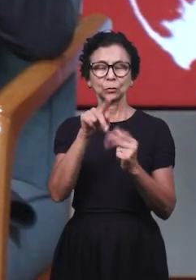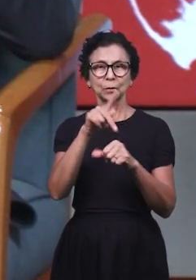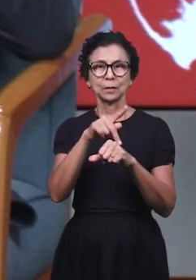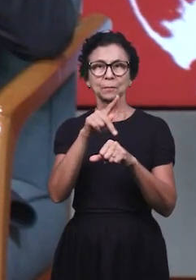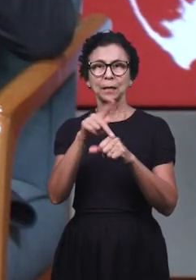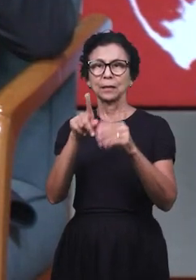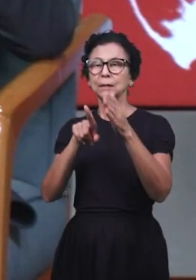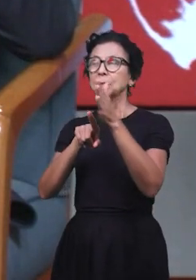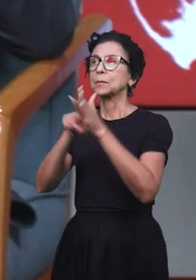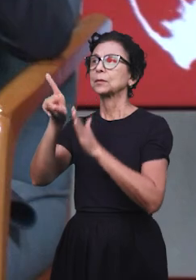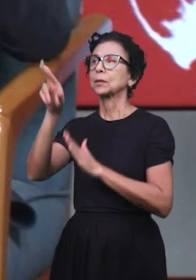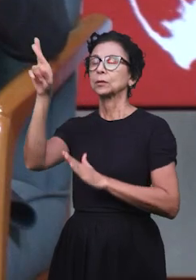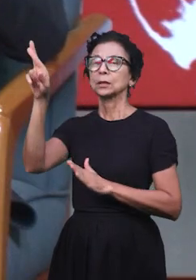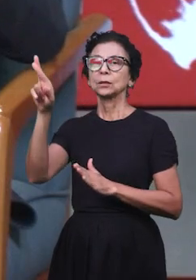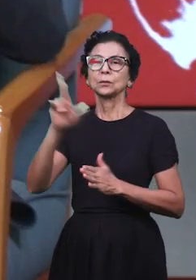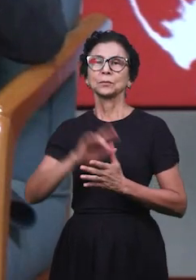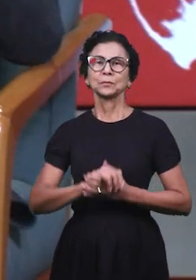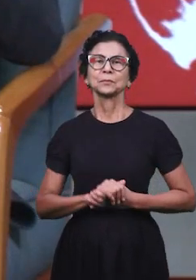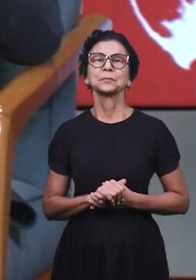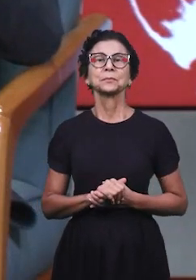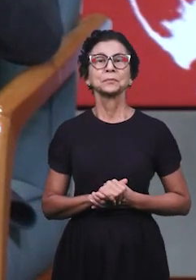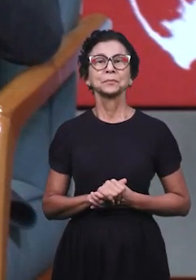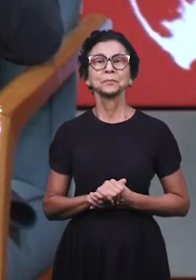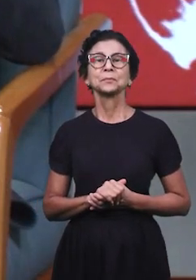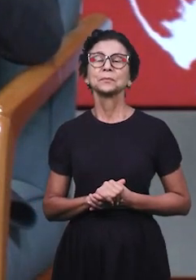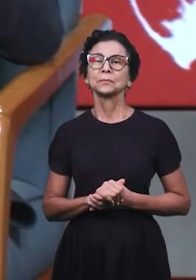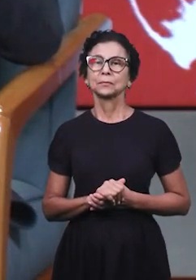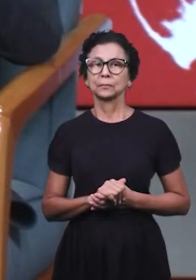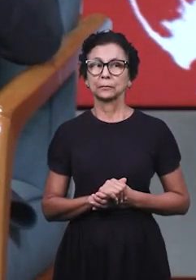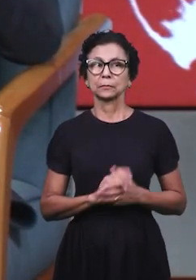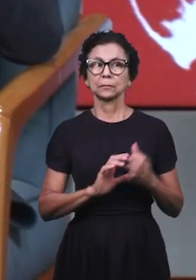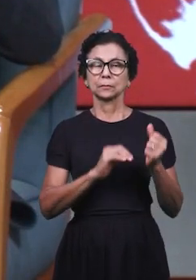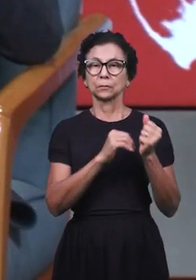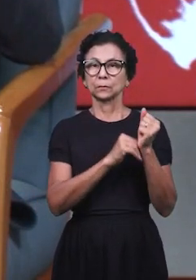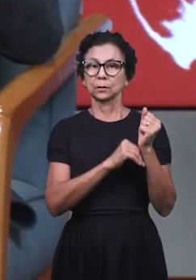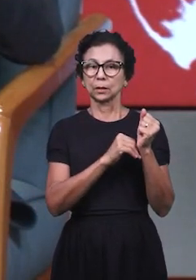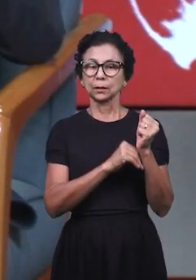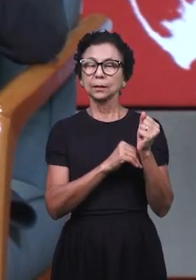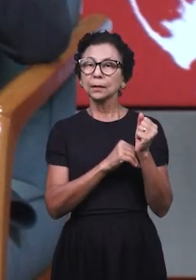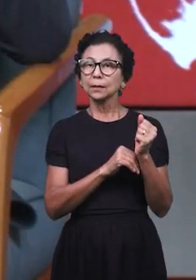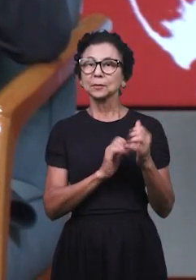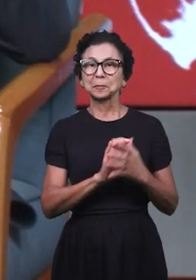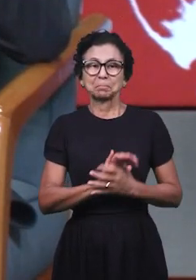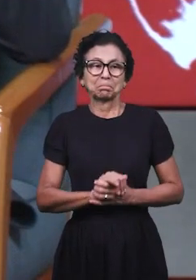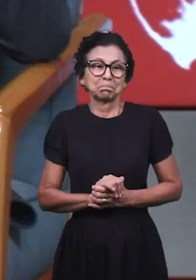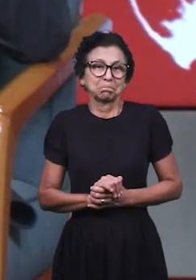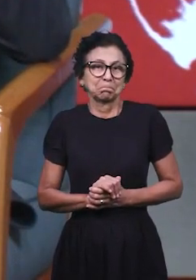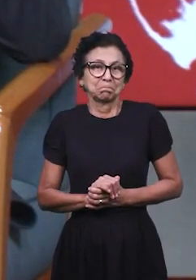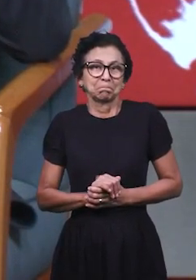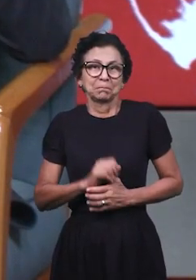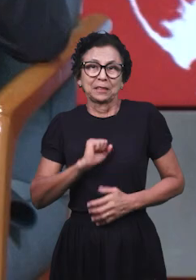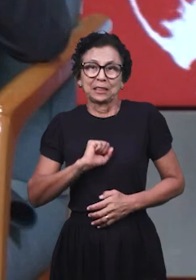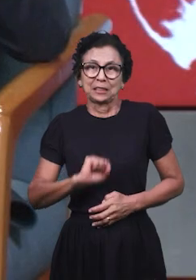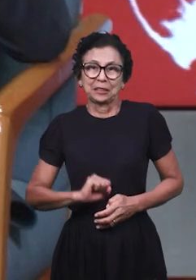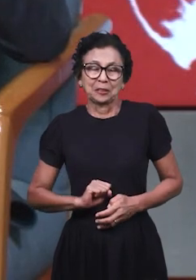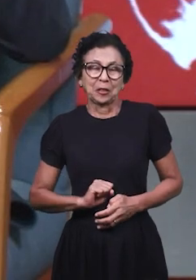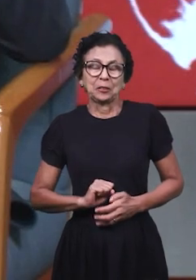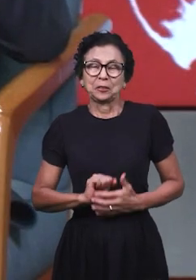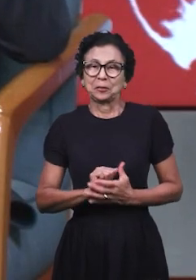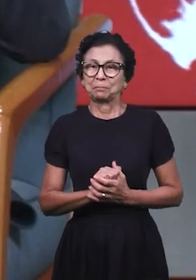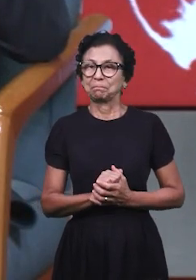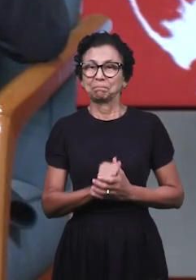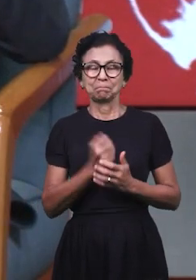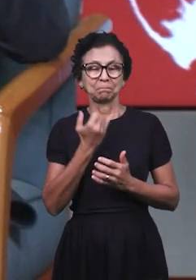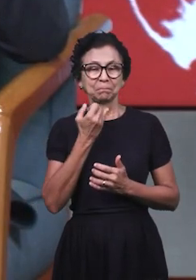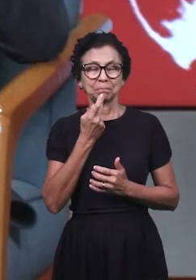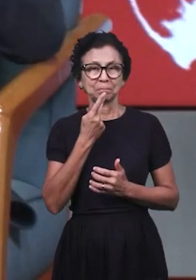e luz. Esse segredo morreu com o sacerdote, ninguém sabe como que eles faziam para consultar ao Senhor usando essas